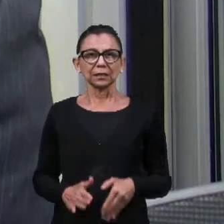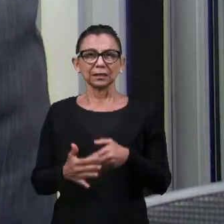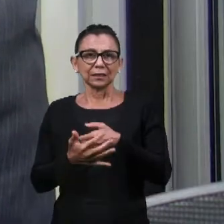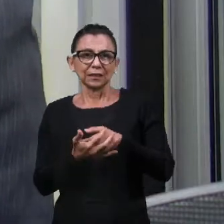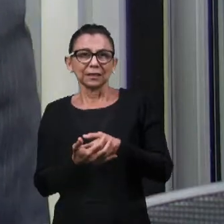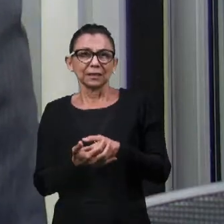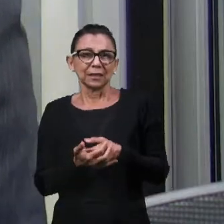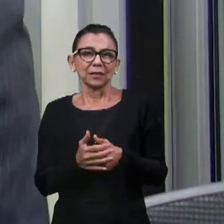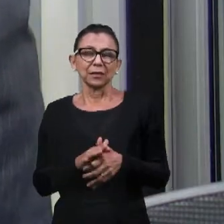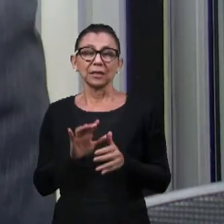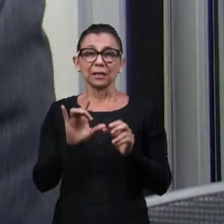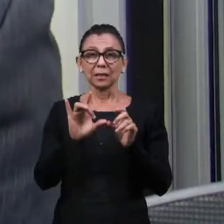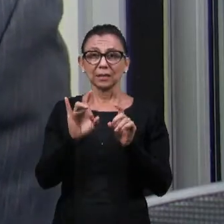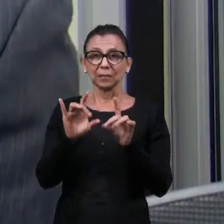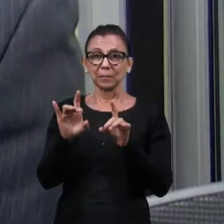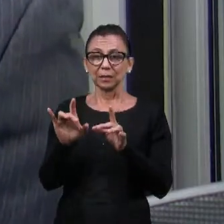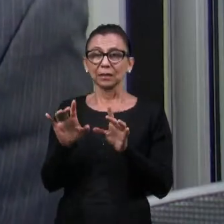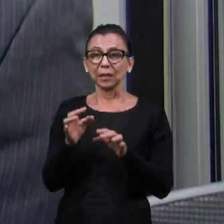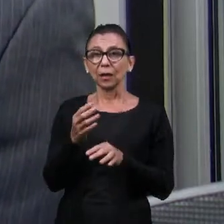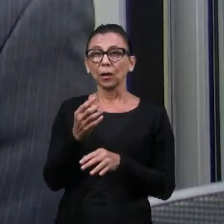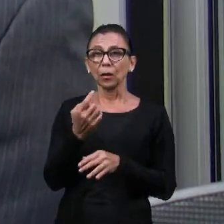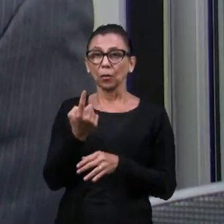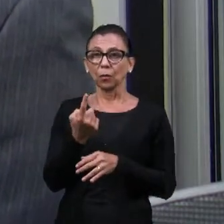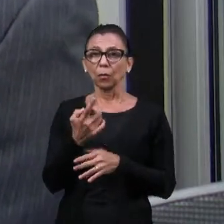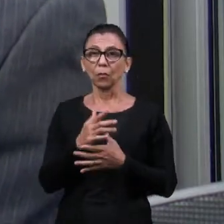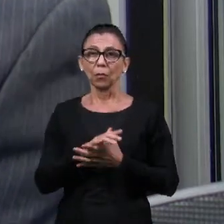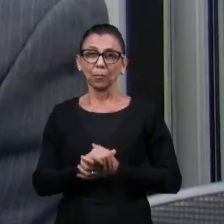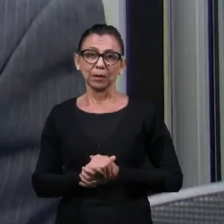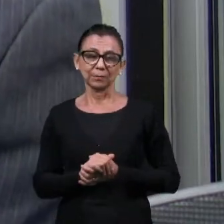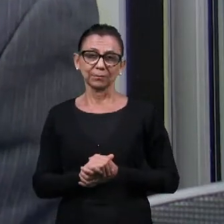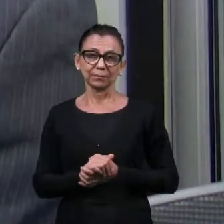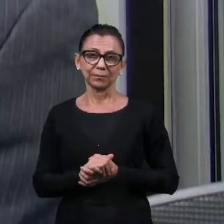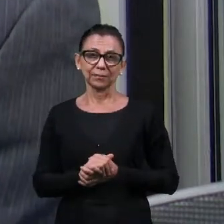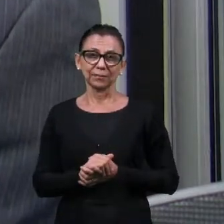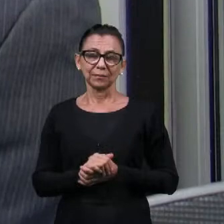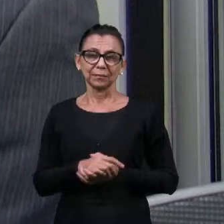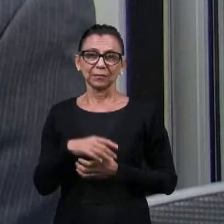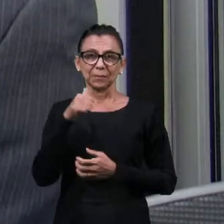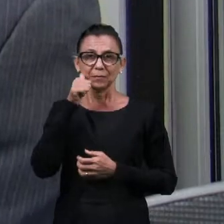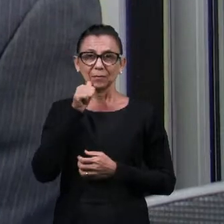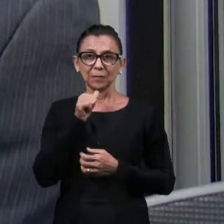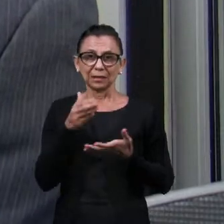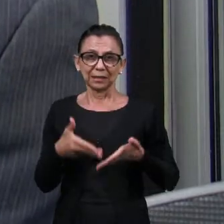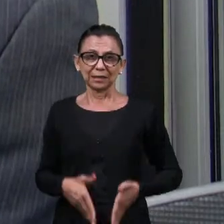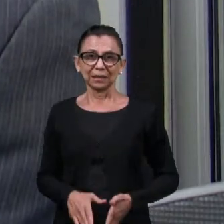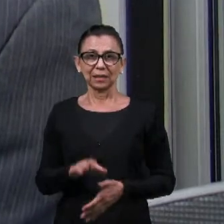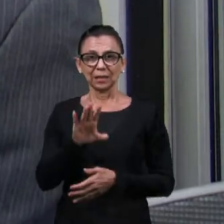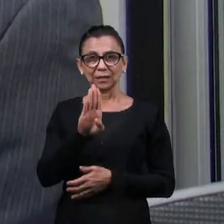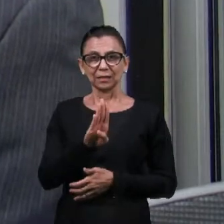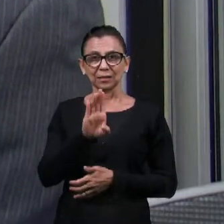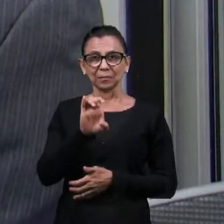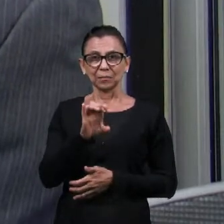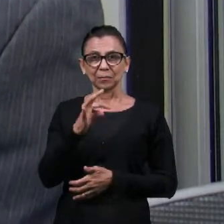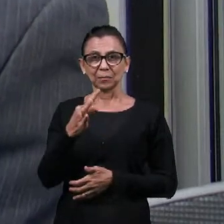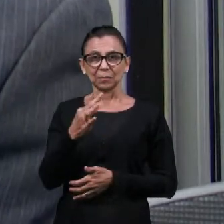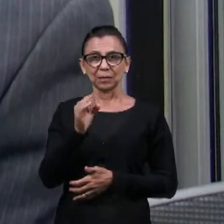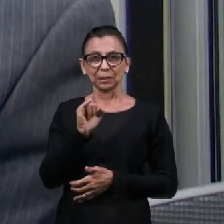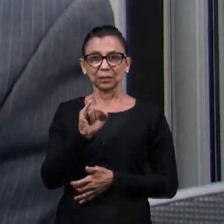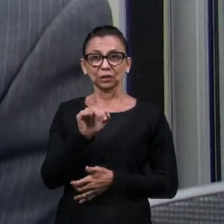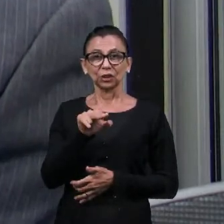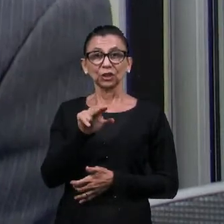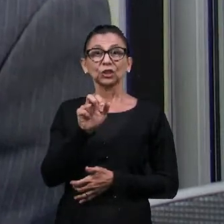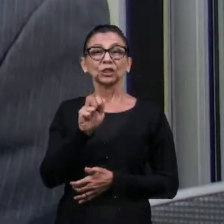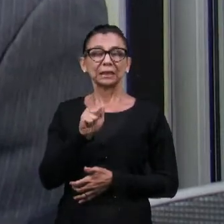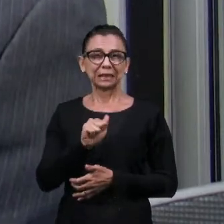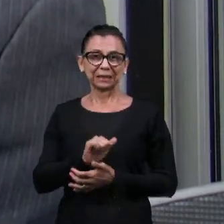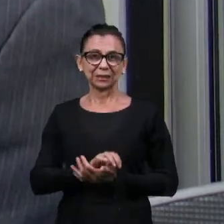outras, né, os outros pais, mas o nascimento da Betina, filha de um diácono nosso, a irmã Alessandra, nascimento.